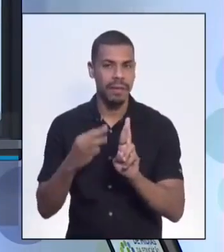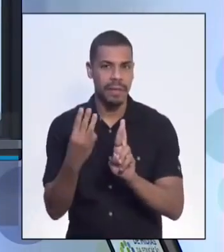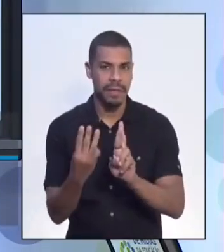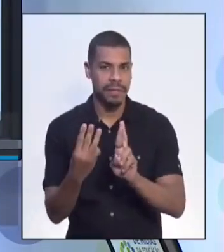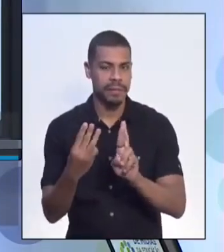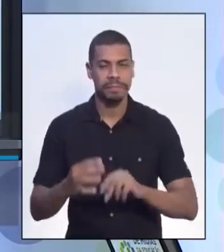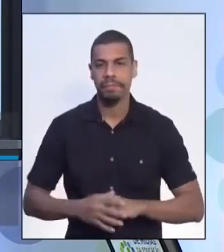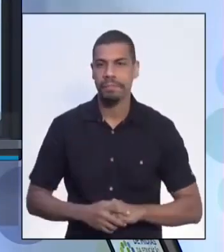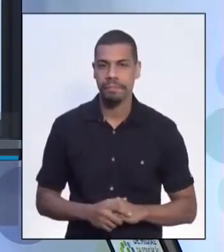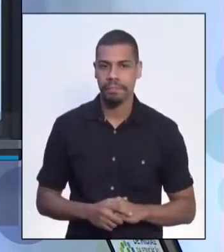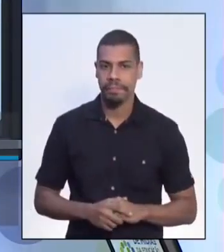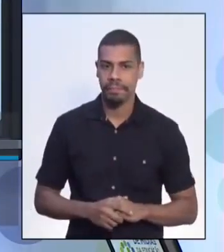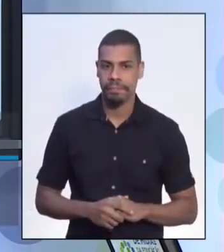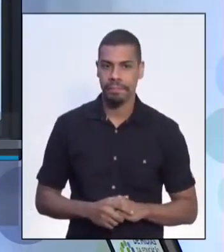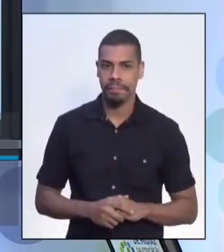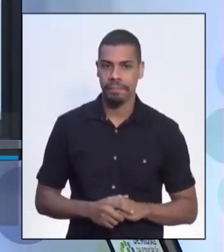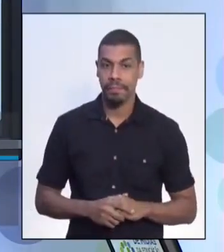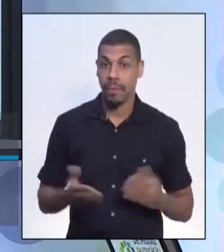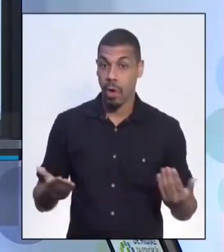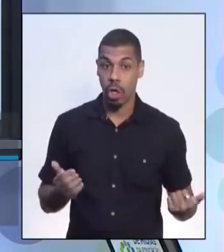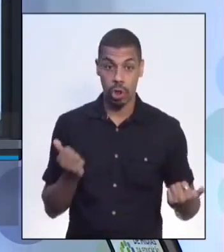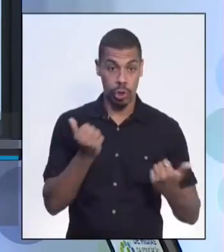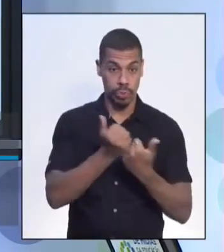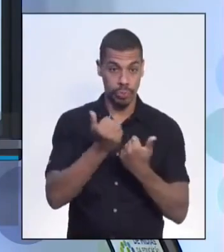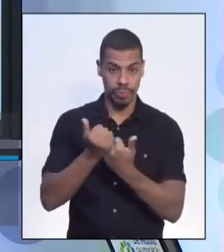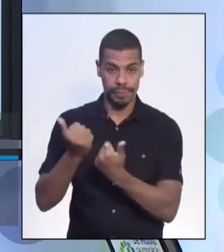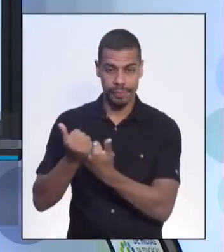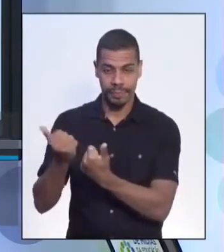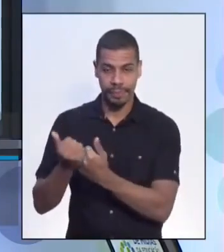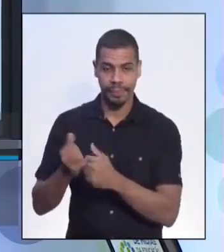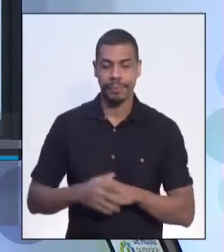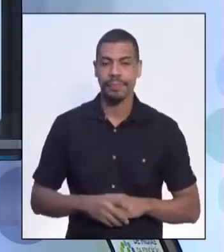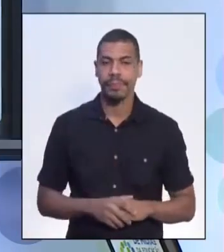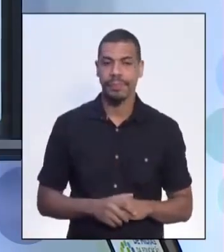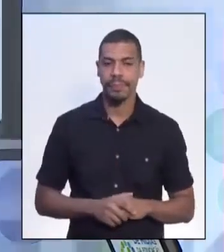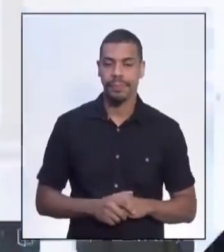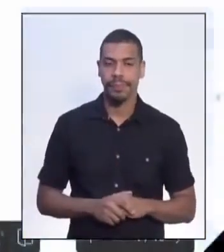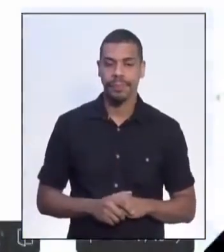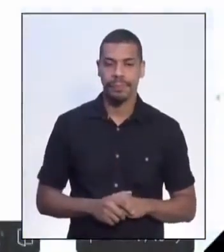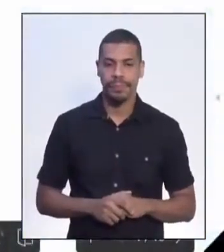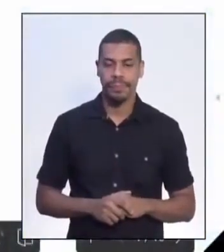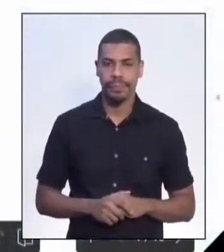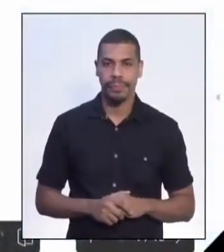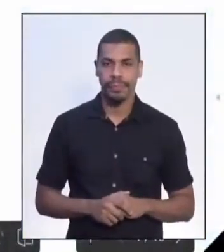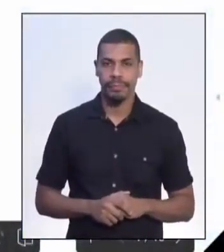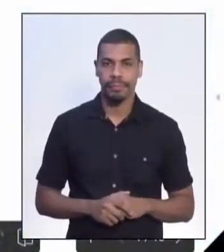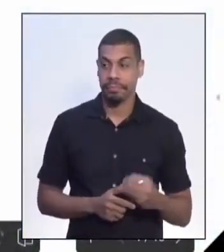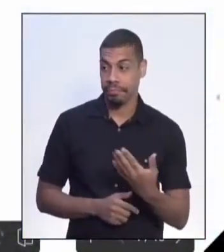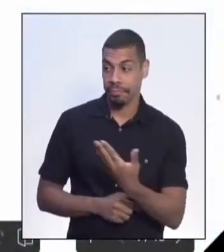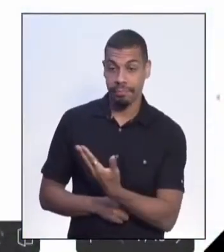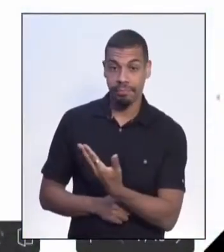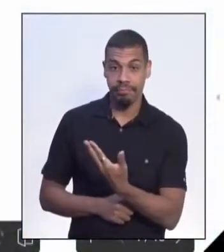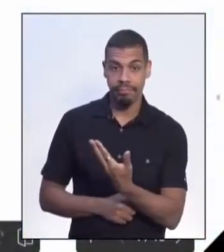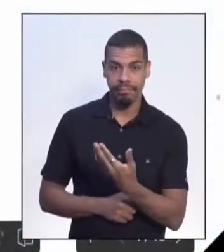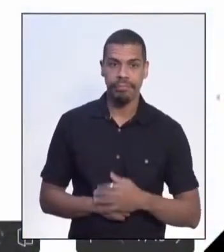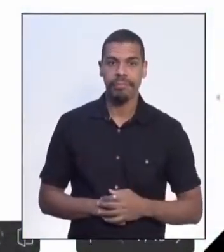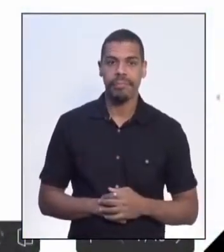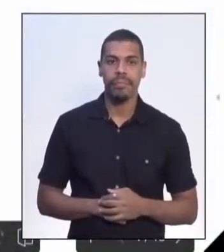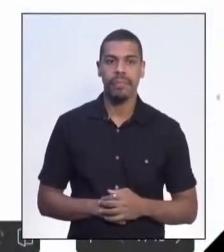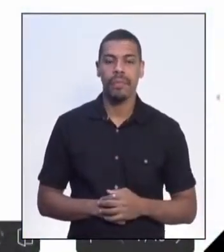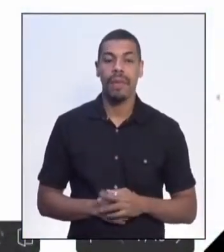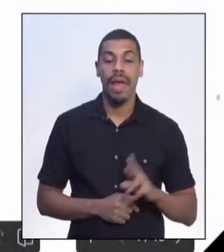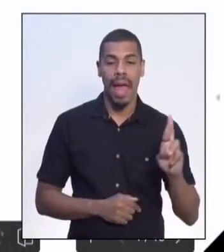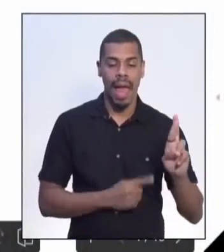R3. Muito bem. Então, aqui comigo, vamos substituir as raízes. R1